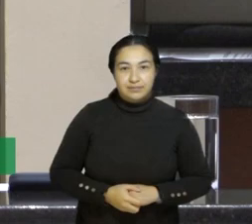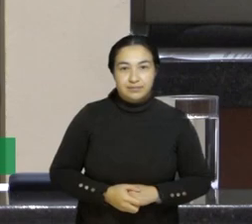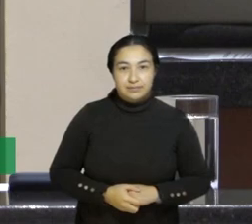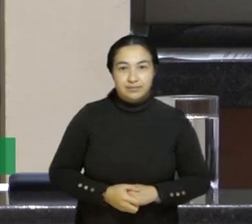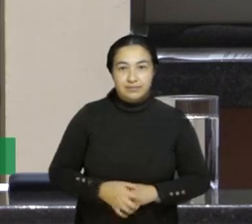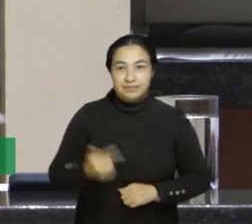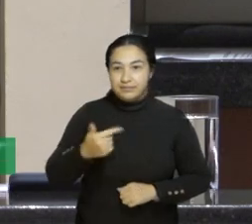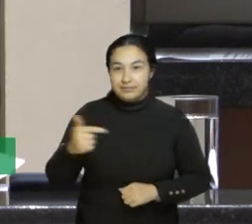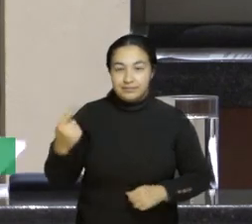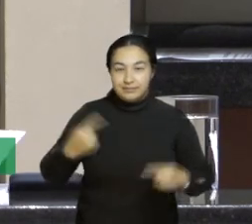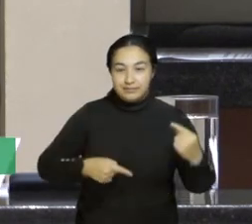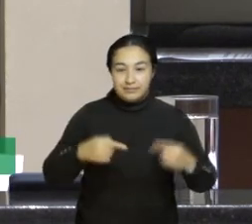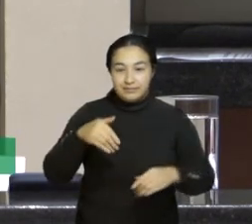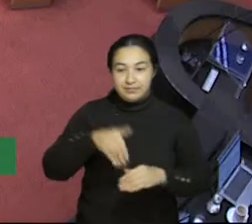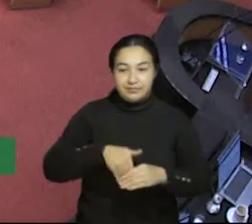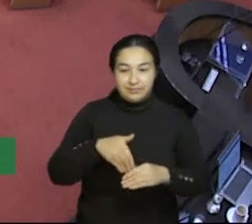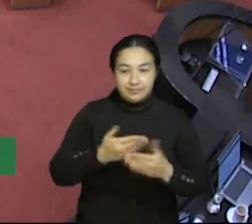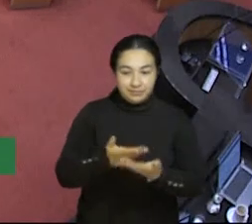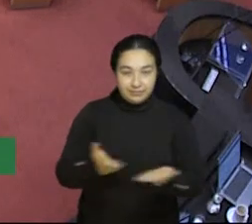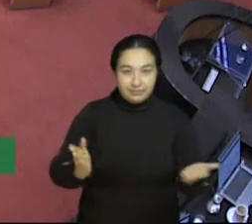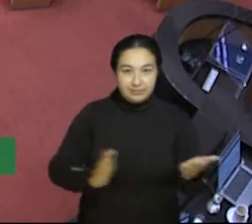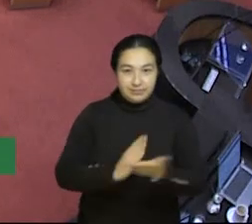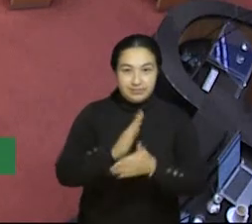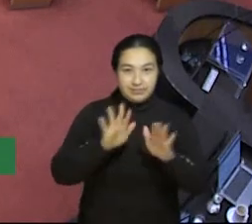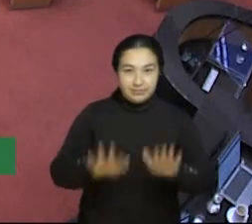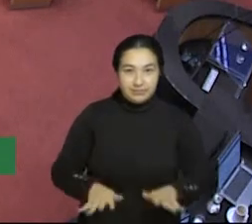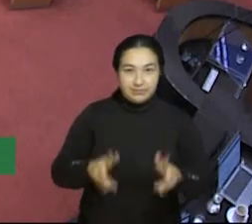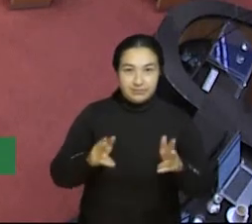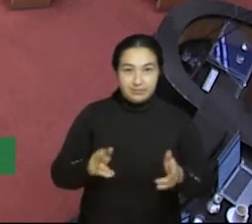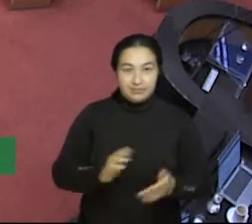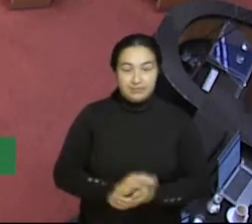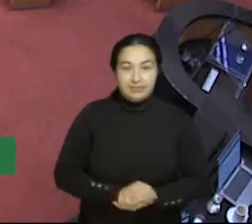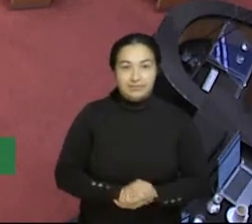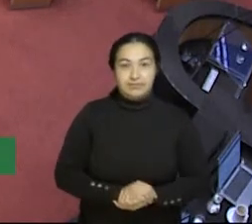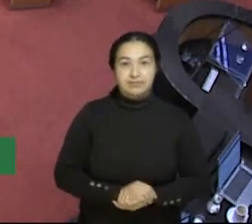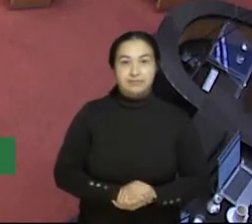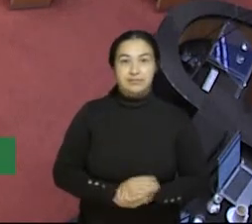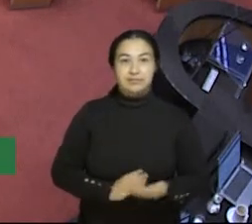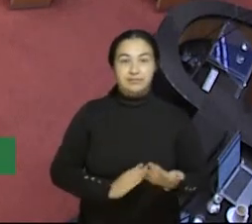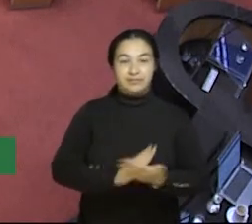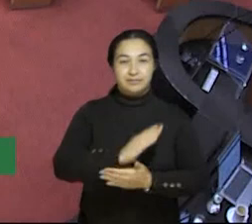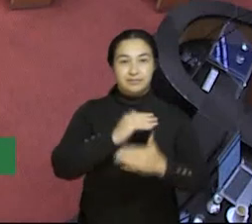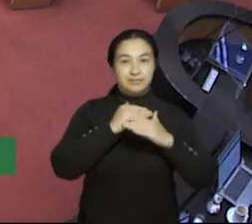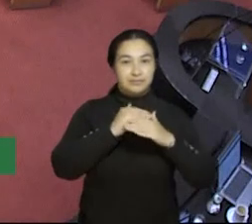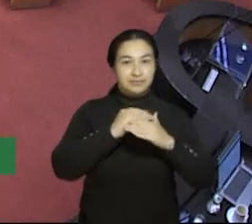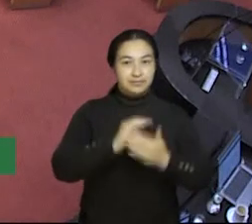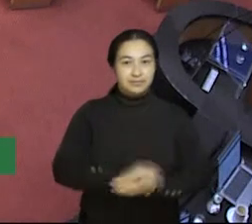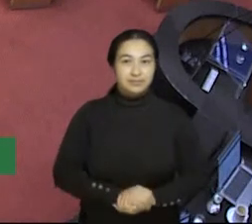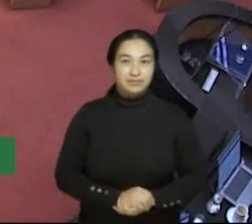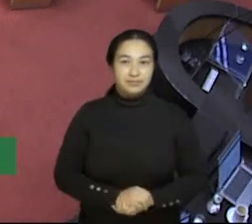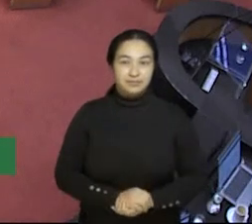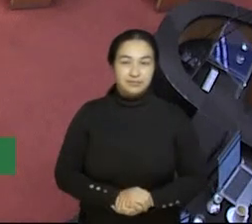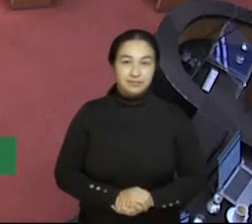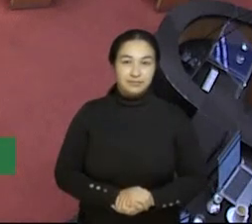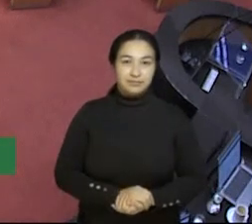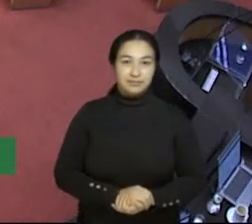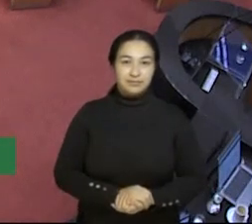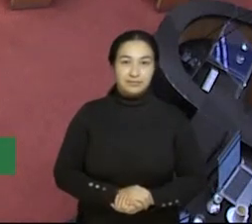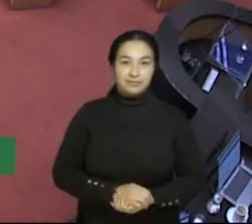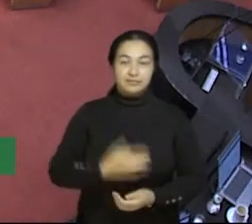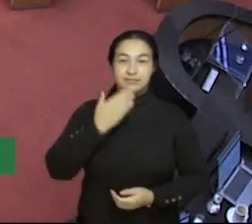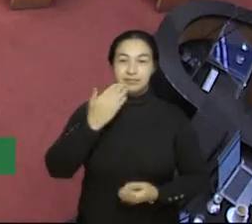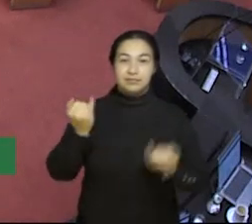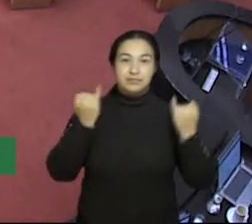Não havendo quem queira discutir em votação, deputados que aprovam, permaneçam como se encontram. Aprovado por unanimidade. Pedidos